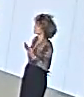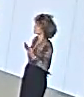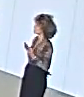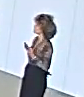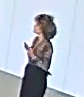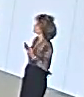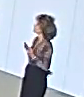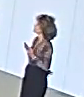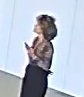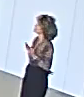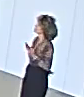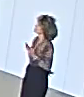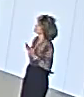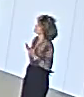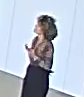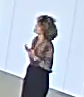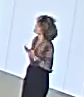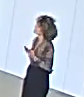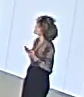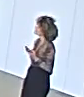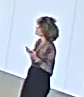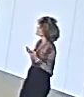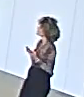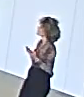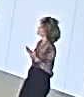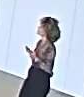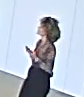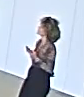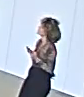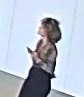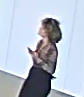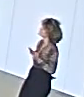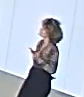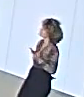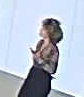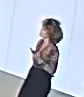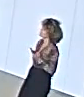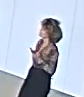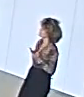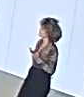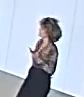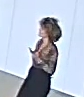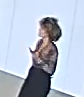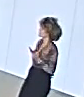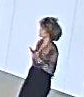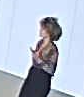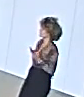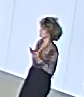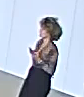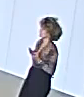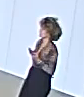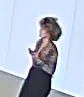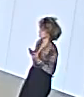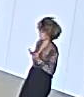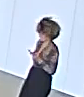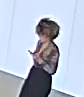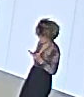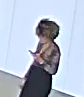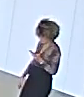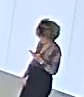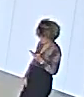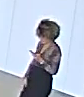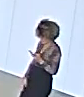especificamente, né, em 1973, sob o impulso do Concílio Vaticano II, com um forte chamado a ir a